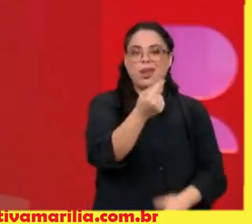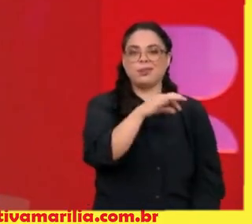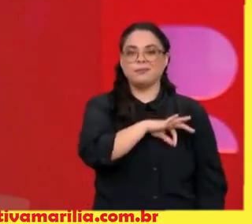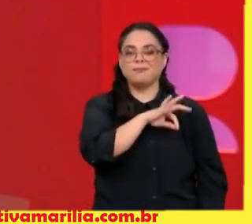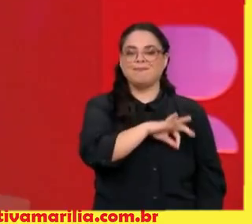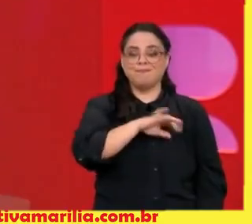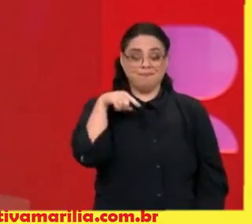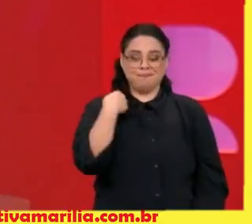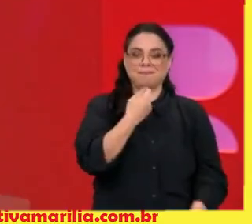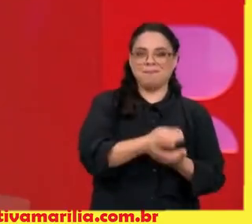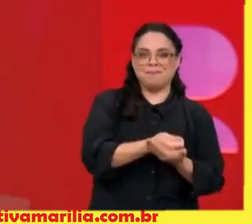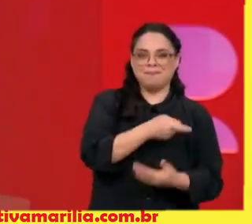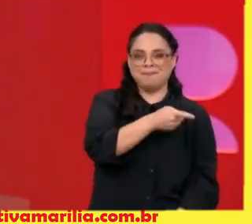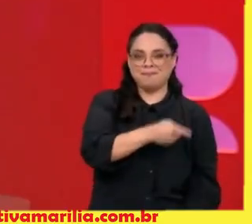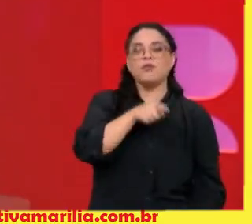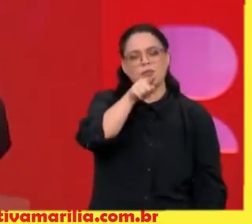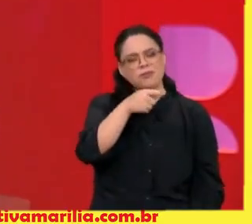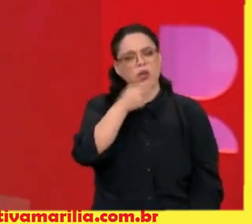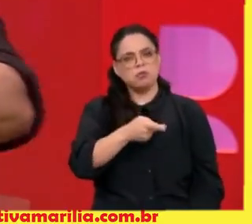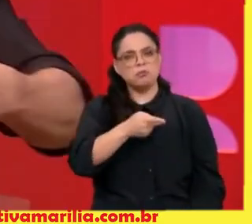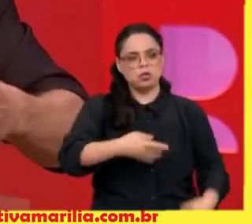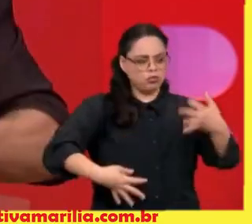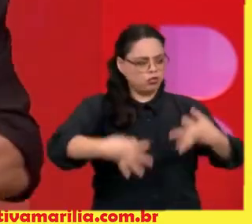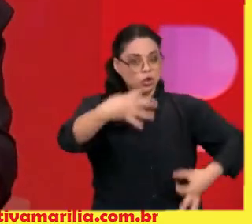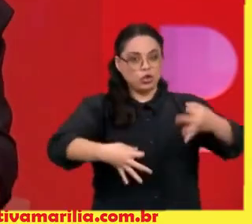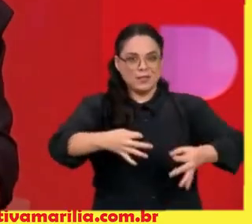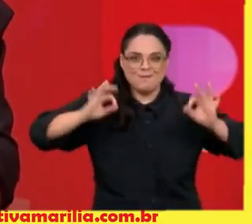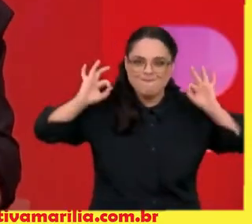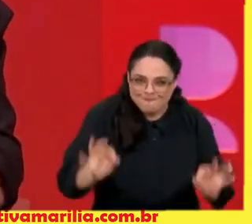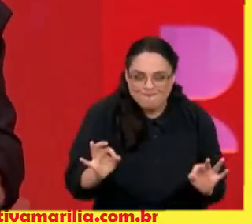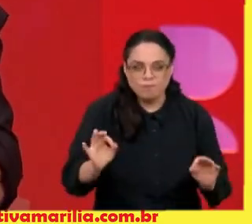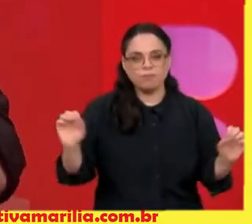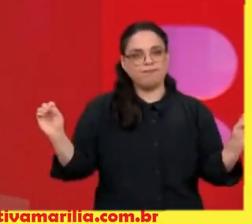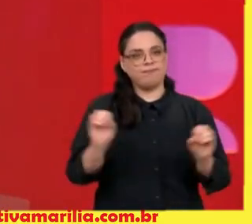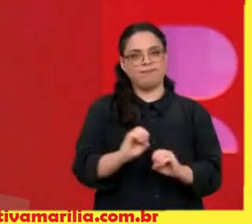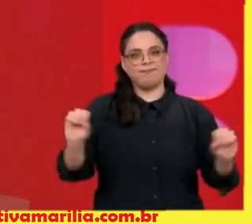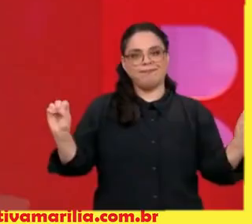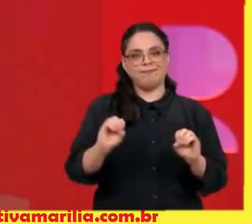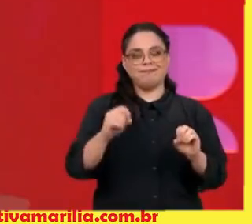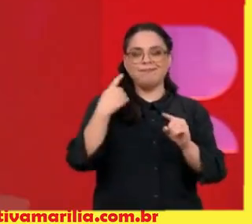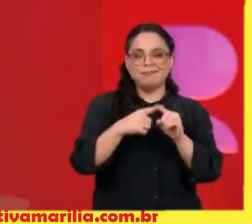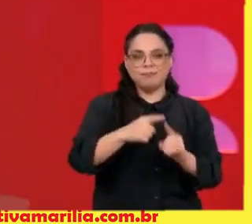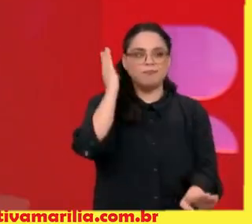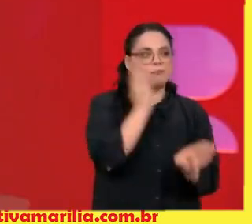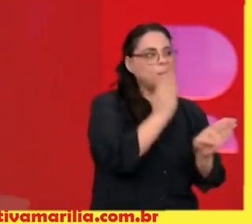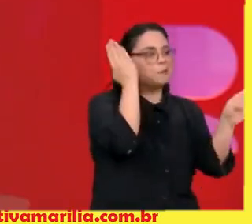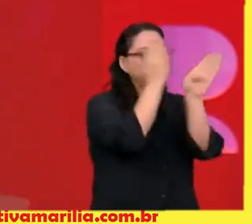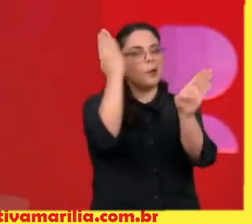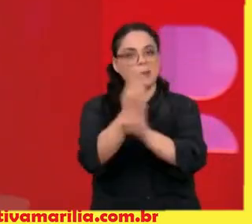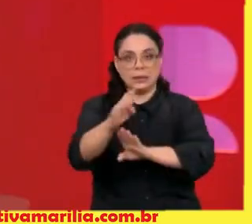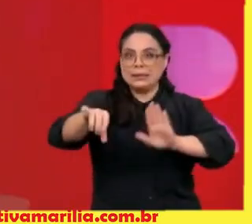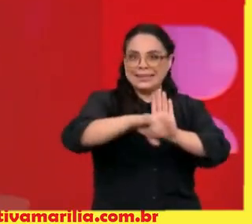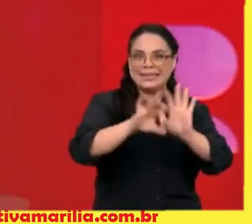Essa é a parte da justiça que você falou que não chegou, né? Porque descobriu-se os crimes, mas não se avançou. Isso foi um embate na